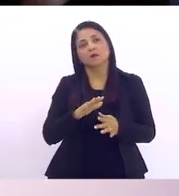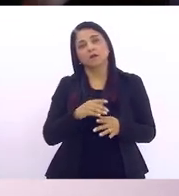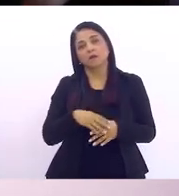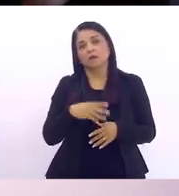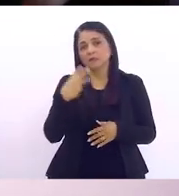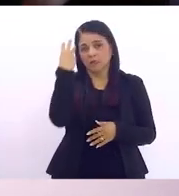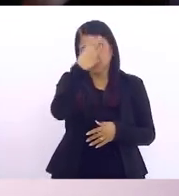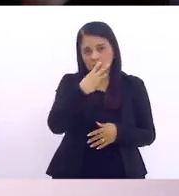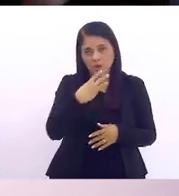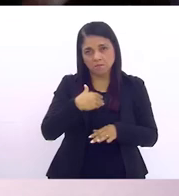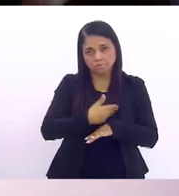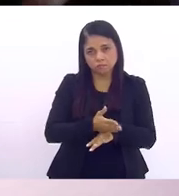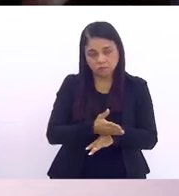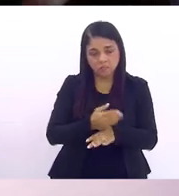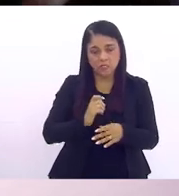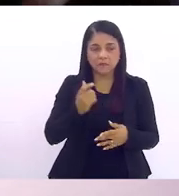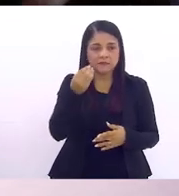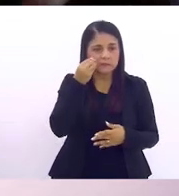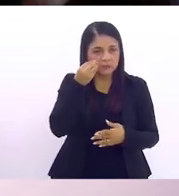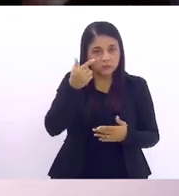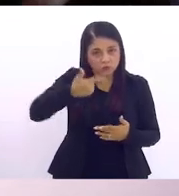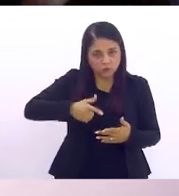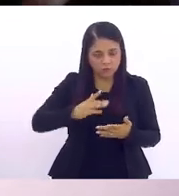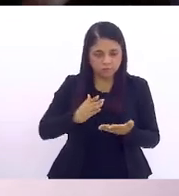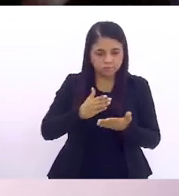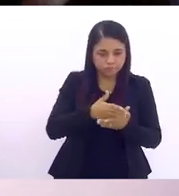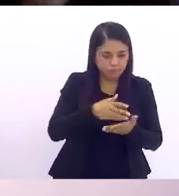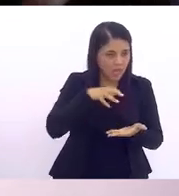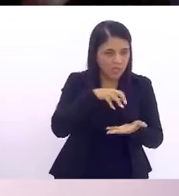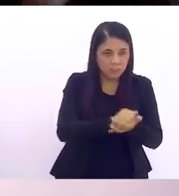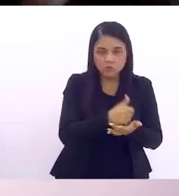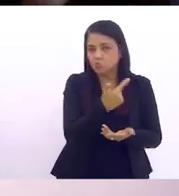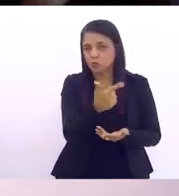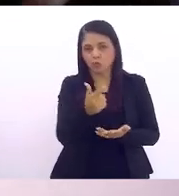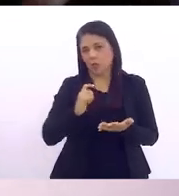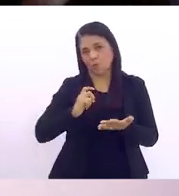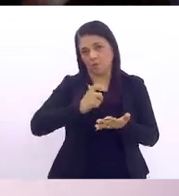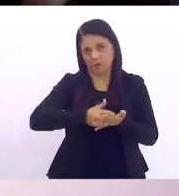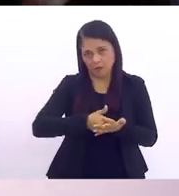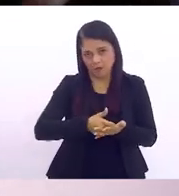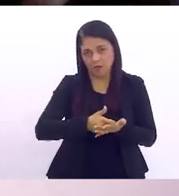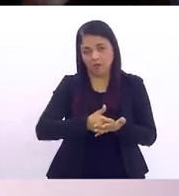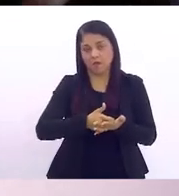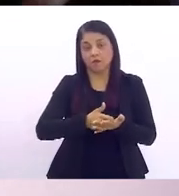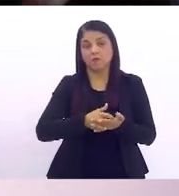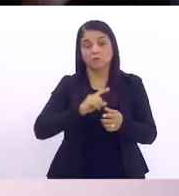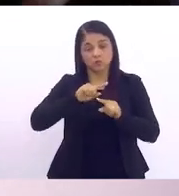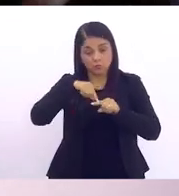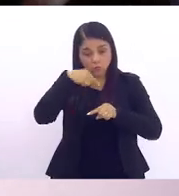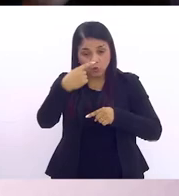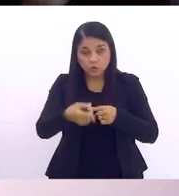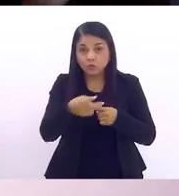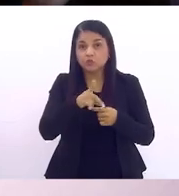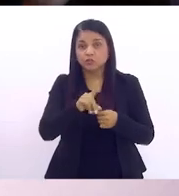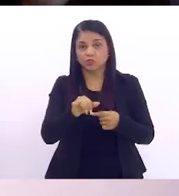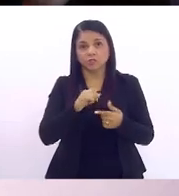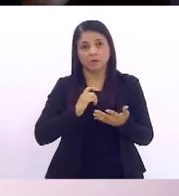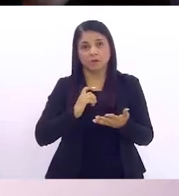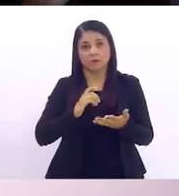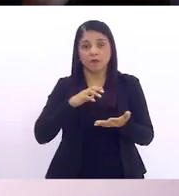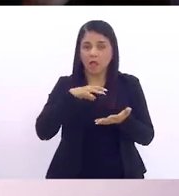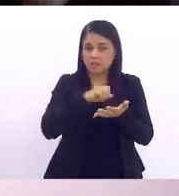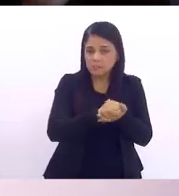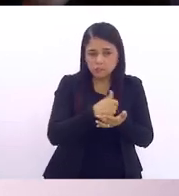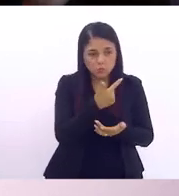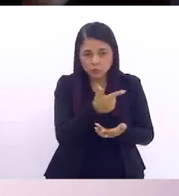3 horas não sem registro ele não consegue pagar ele entra no dia seguinte sem registro